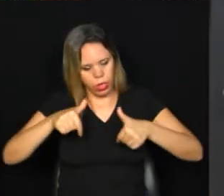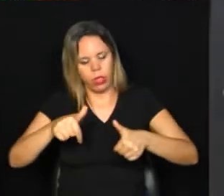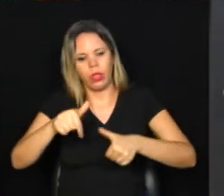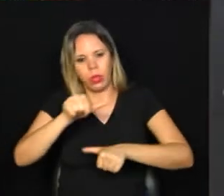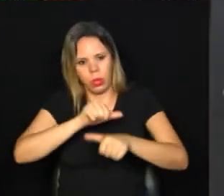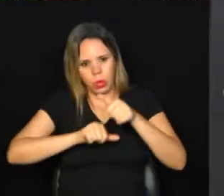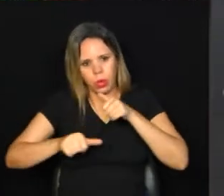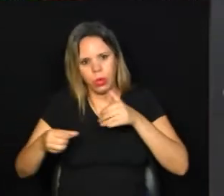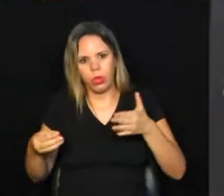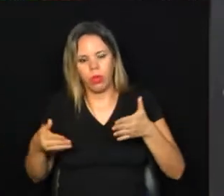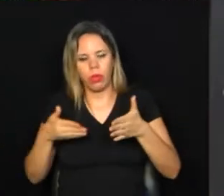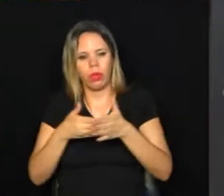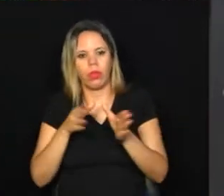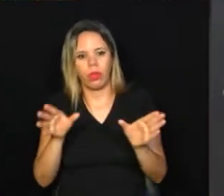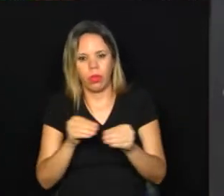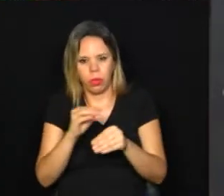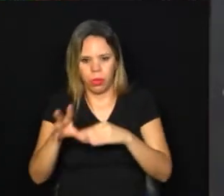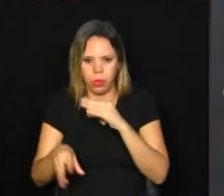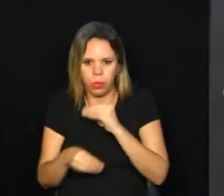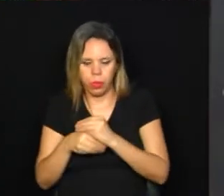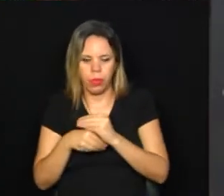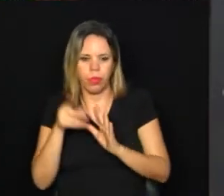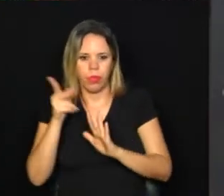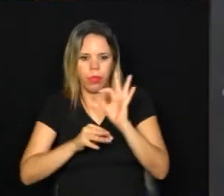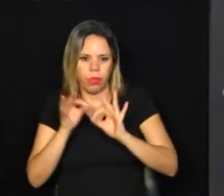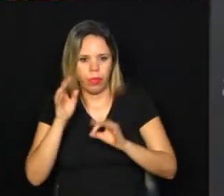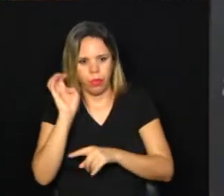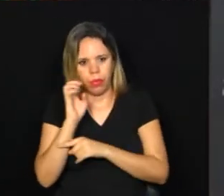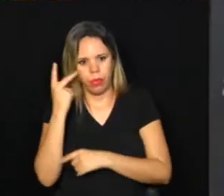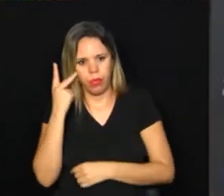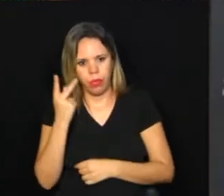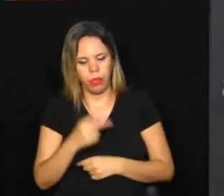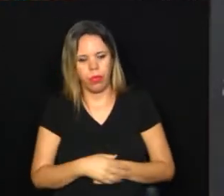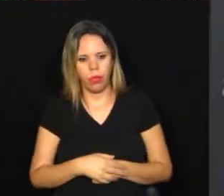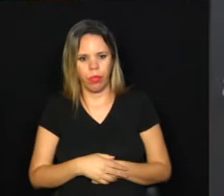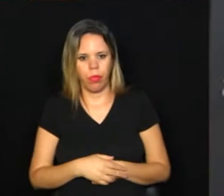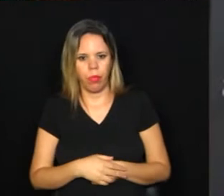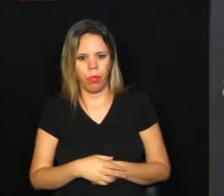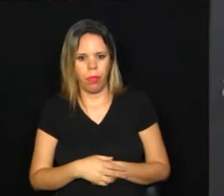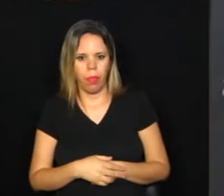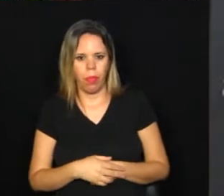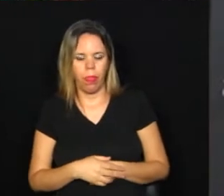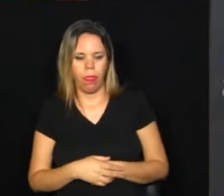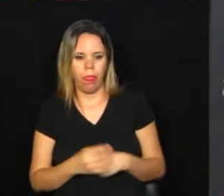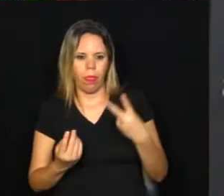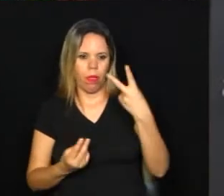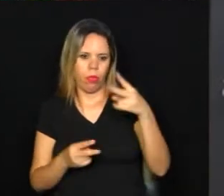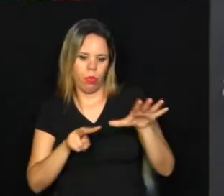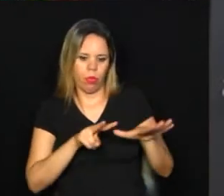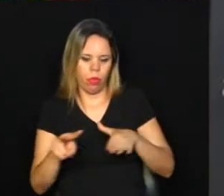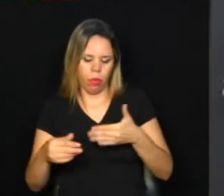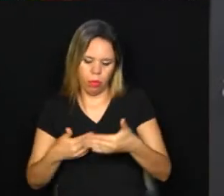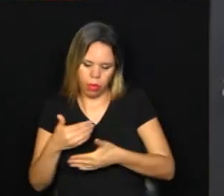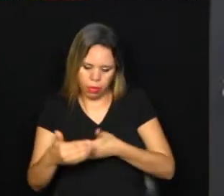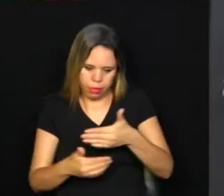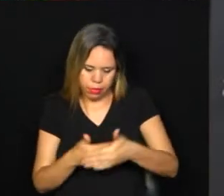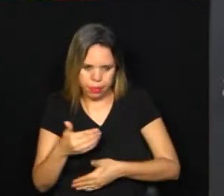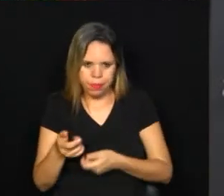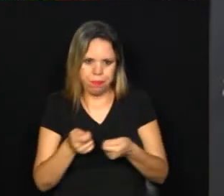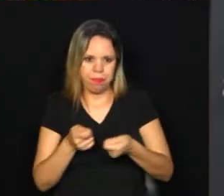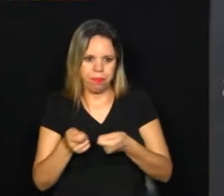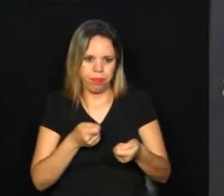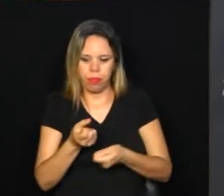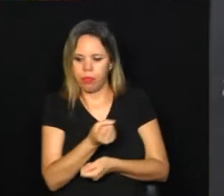restrição complementares do Plano São Paulo. Com 2 semanas consecutivas de retração do número